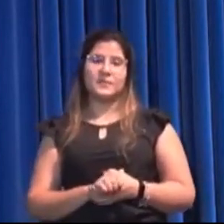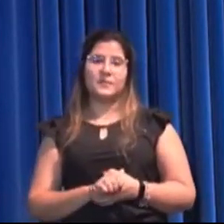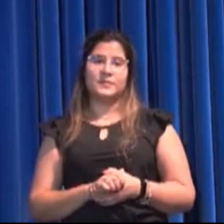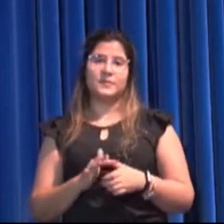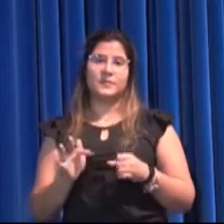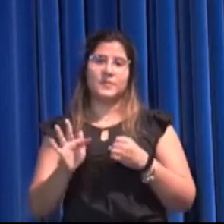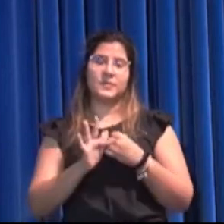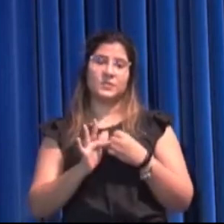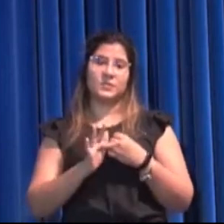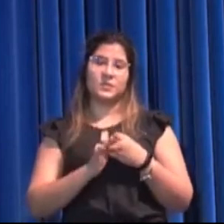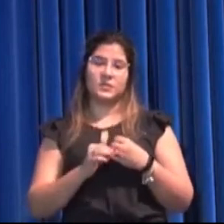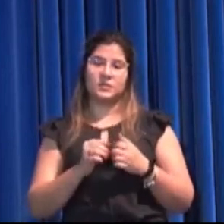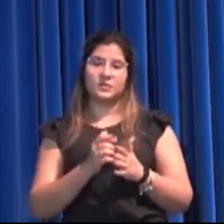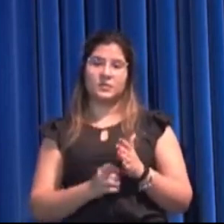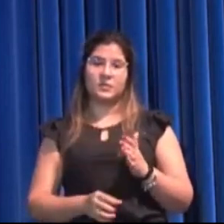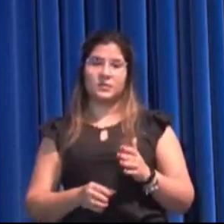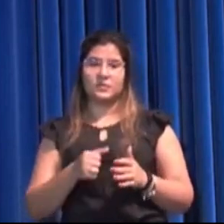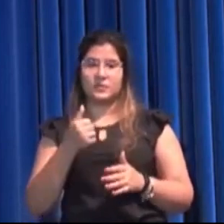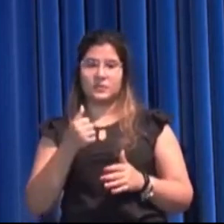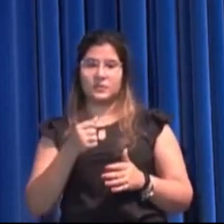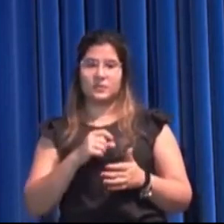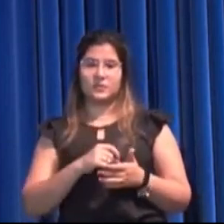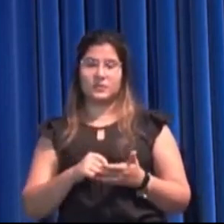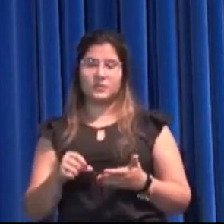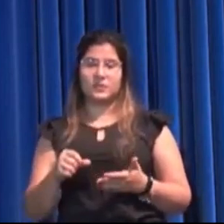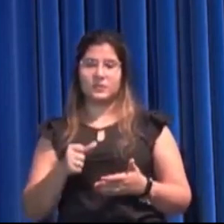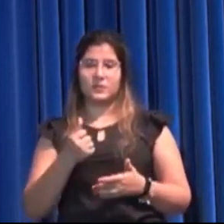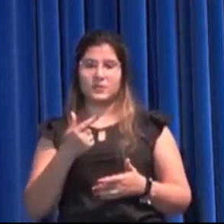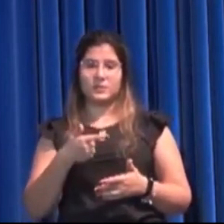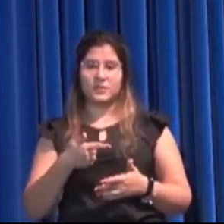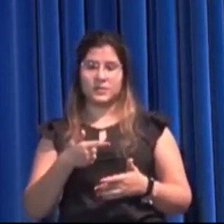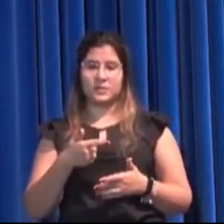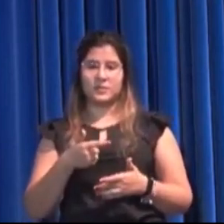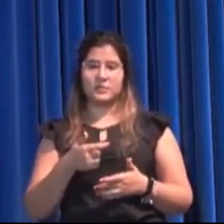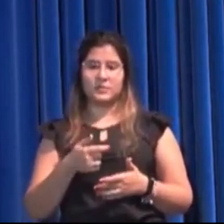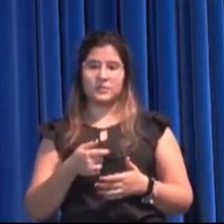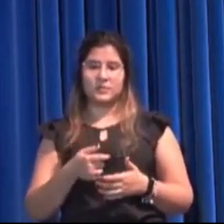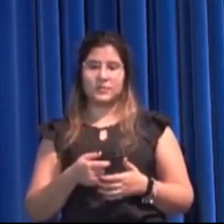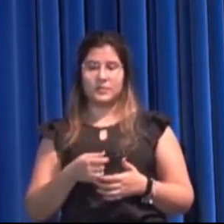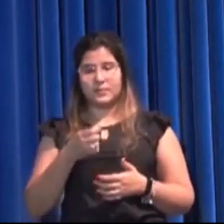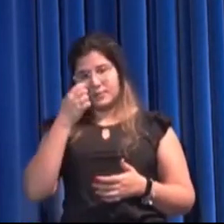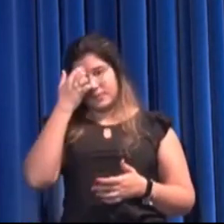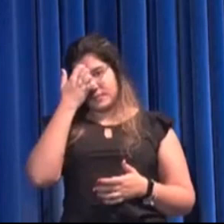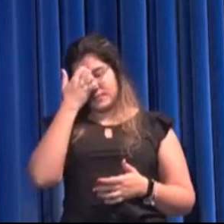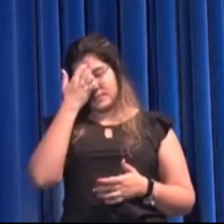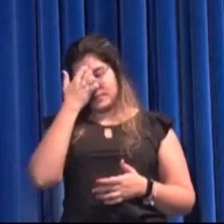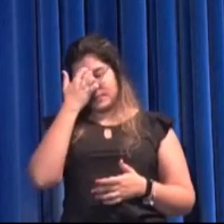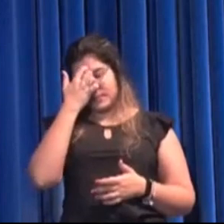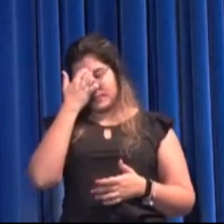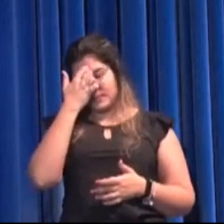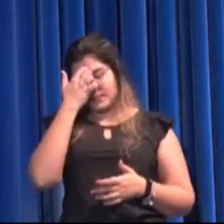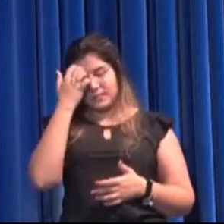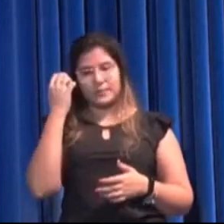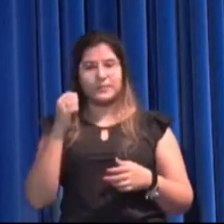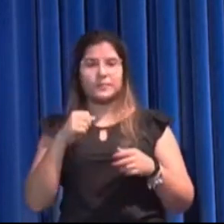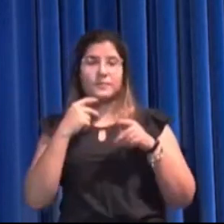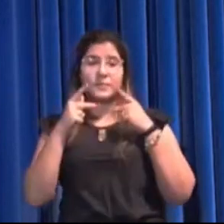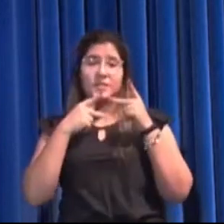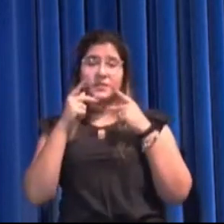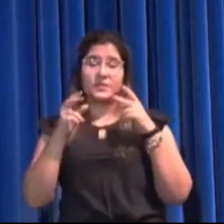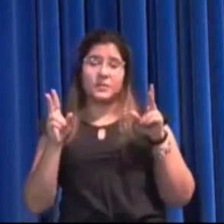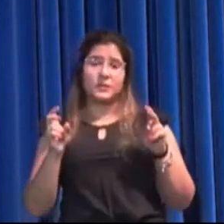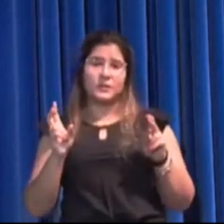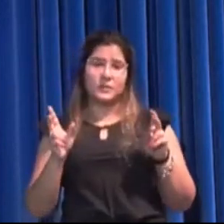Tiago 1,17, estamos caminhando para o final já aqui, o finalzinho. Tiago 1,17, ele fala